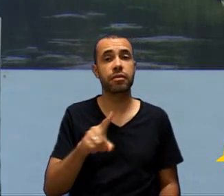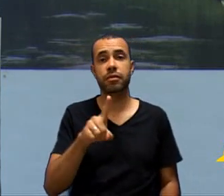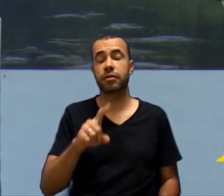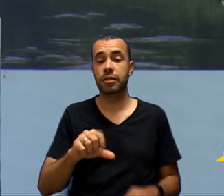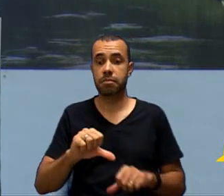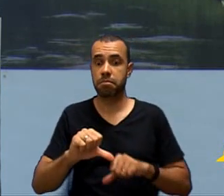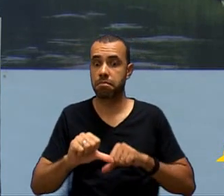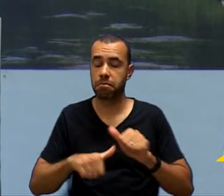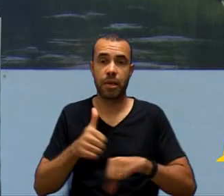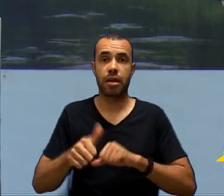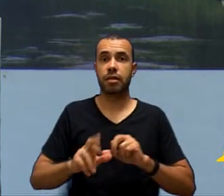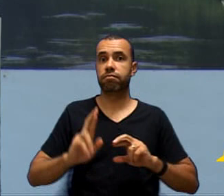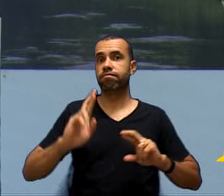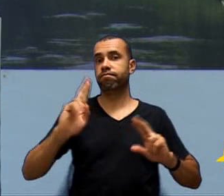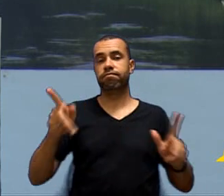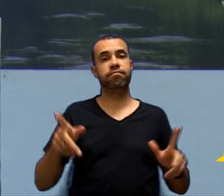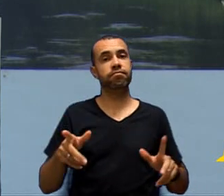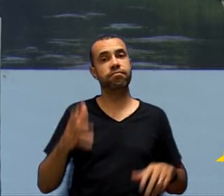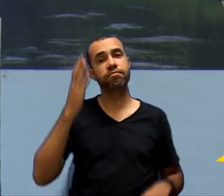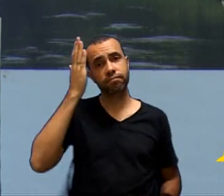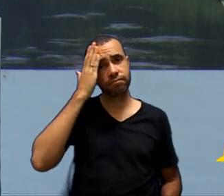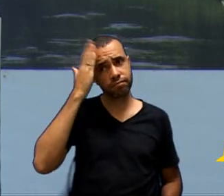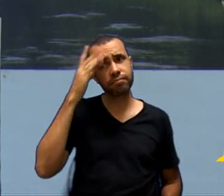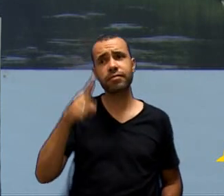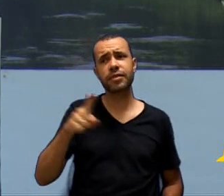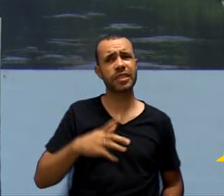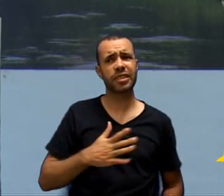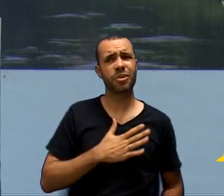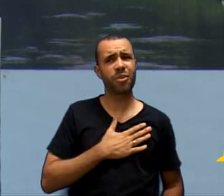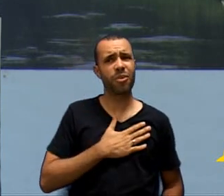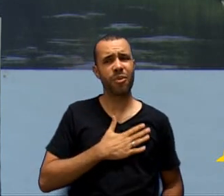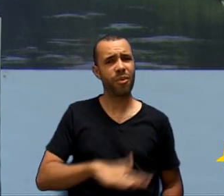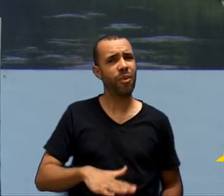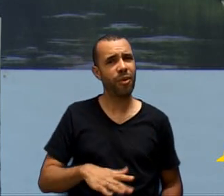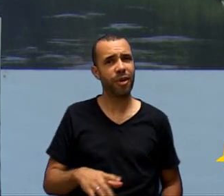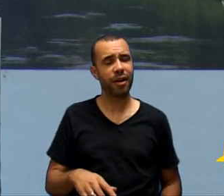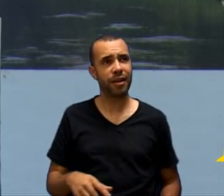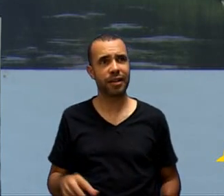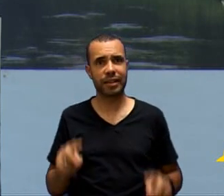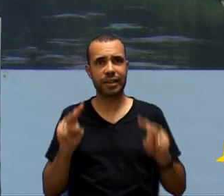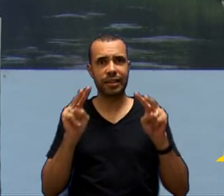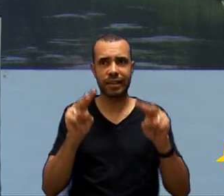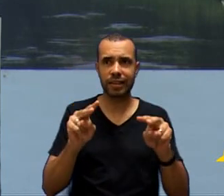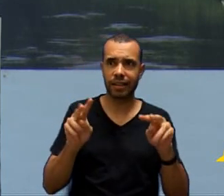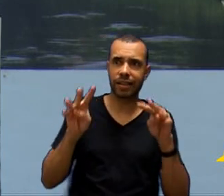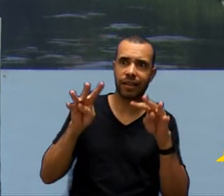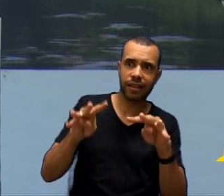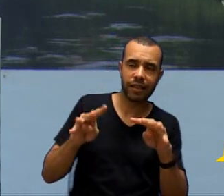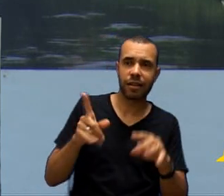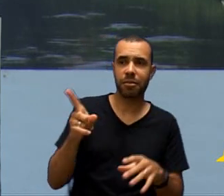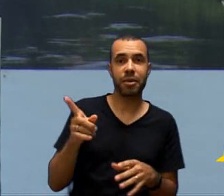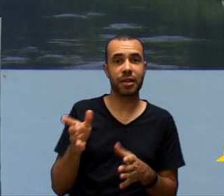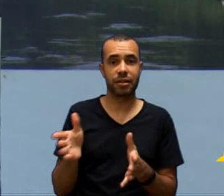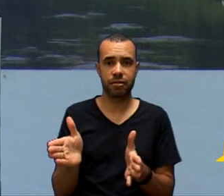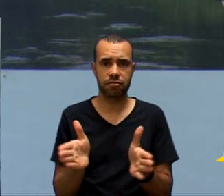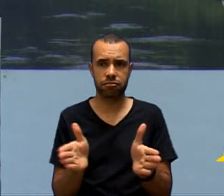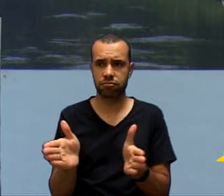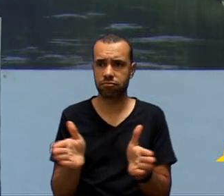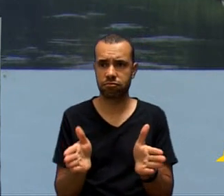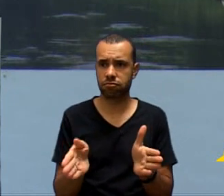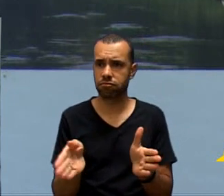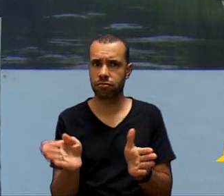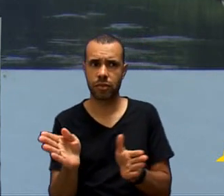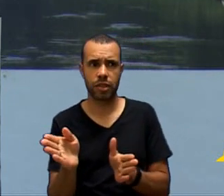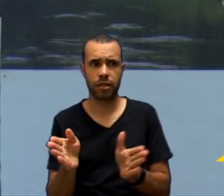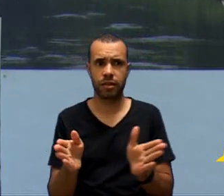para a gente aqui na casa, porque eu sei que você não gosta de aparecer, mas você dá um norte pra gente quando a gente começa a